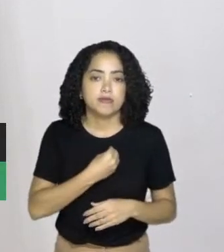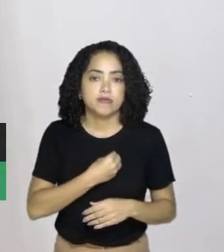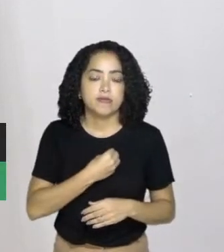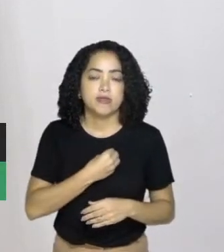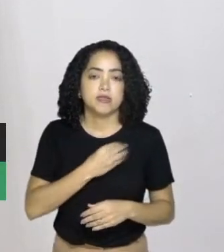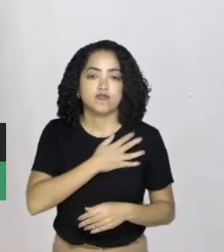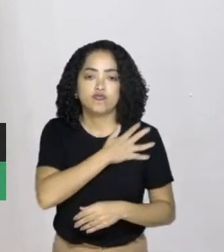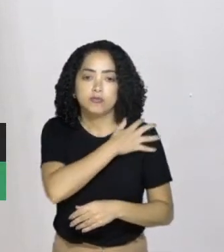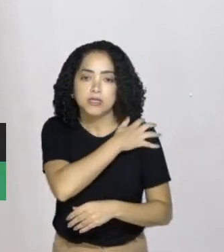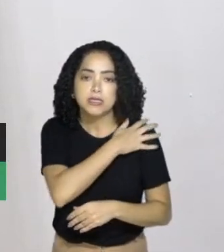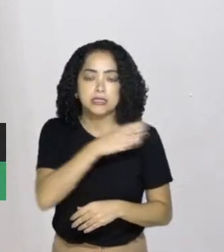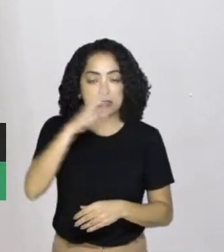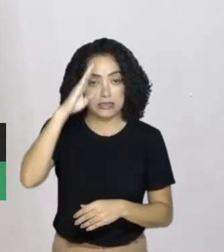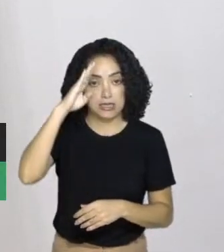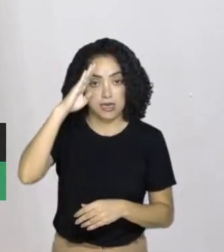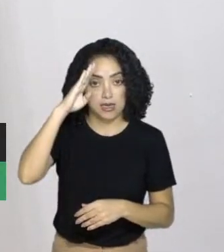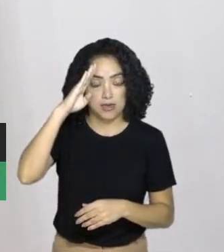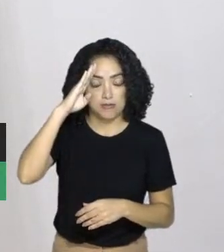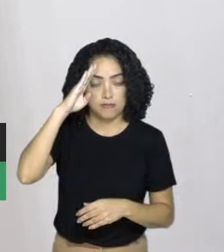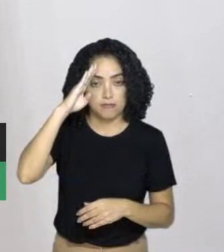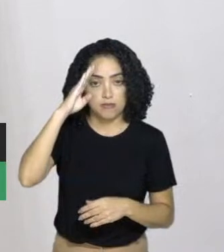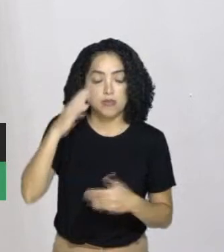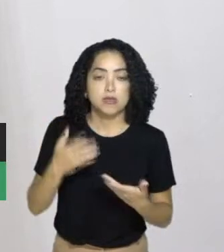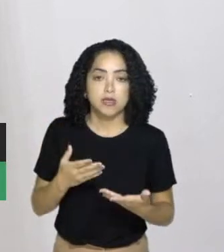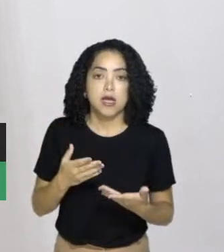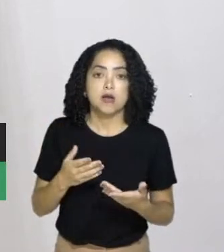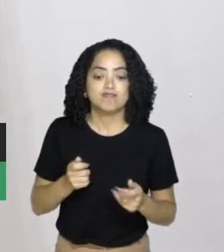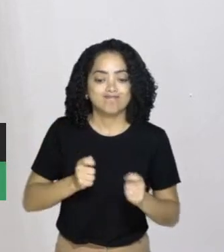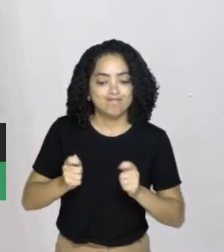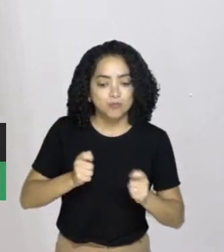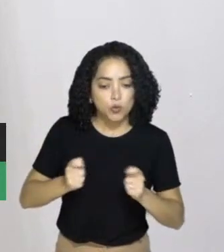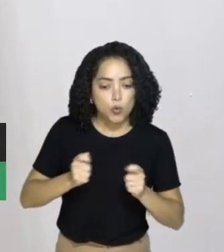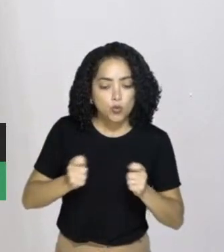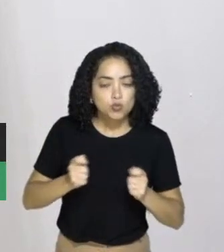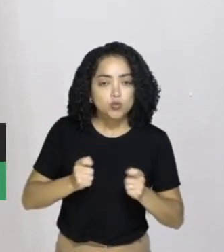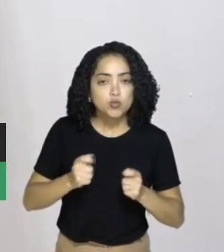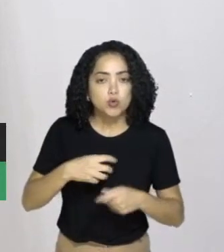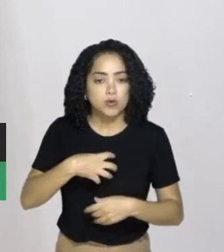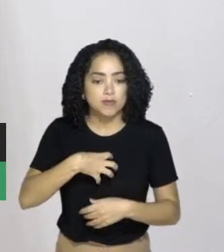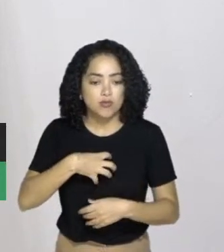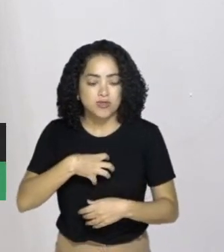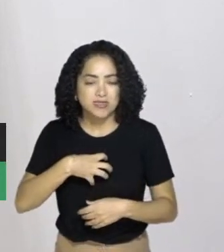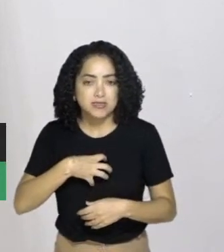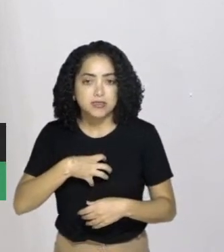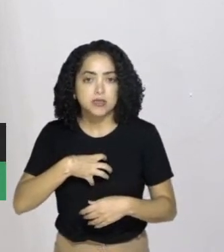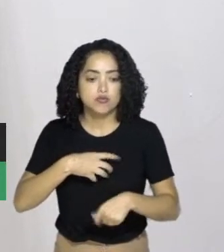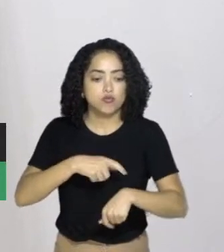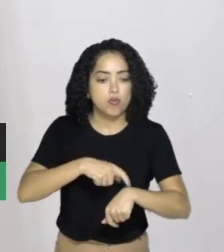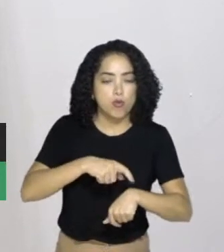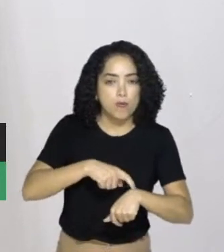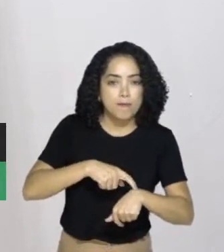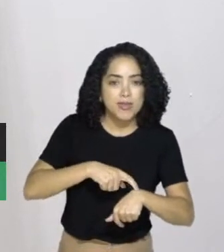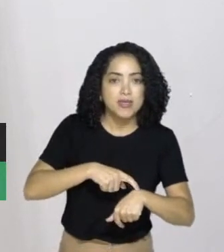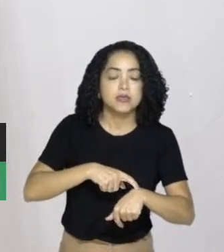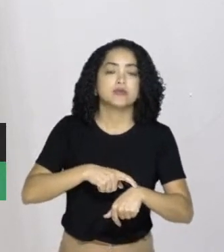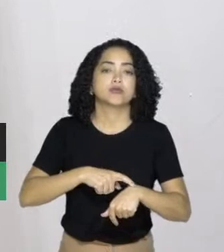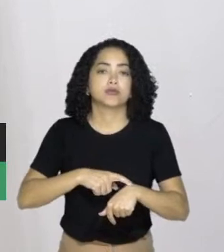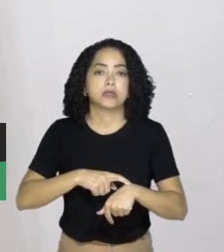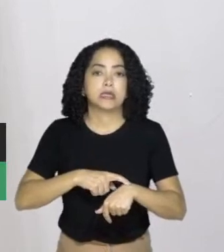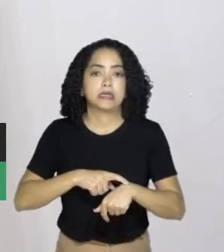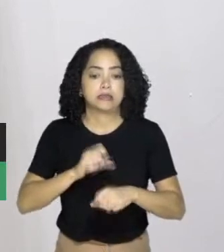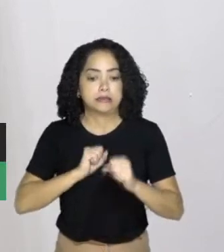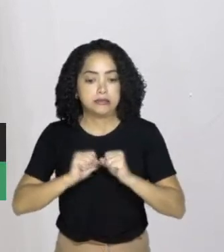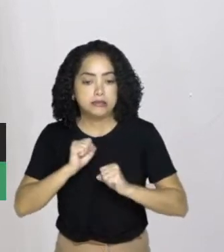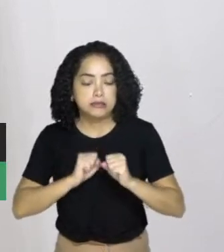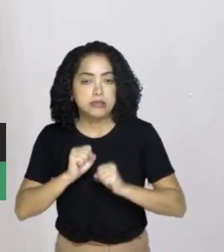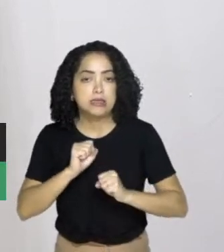que nos conduziam a ter um controle emocional diante de situações de estresse. A disciplina consciente, o controle emocional, nós